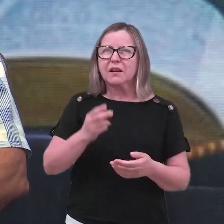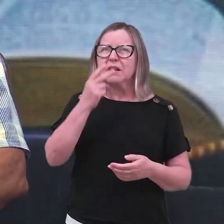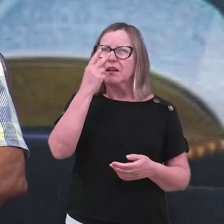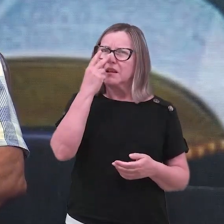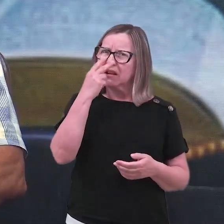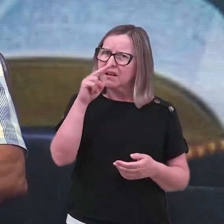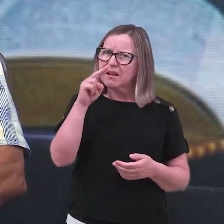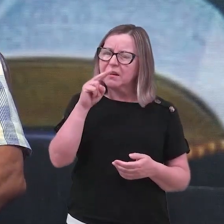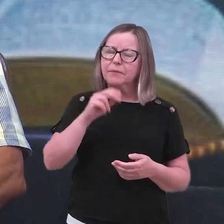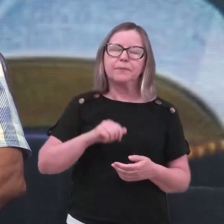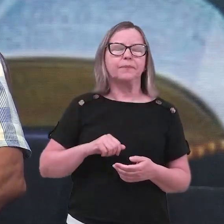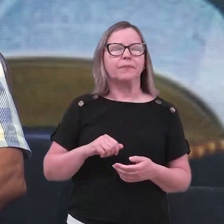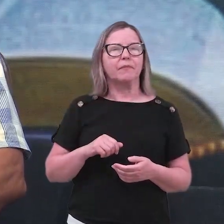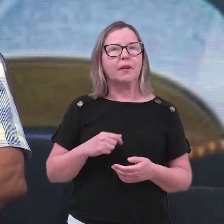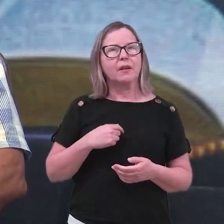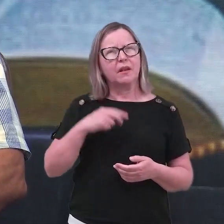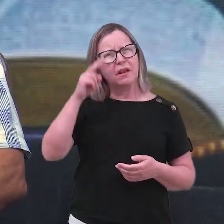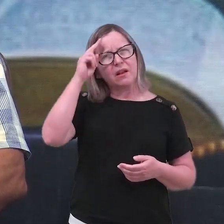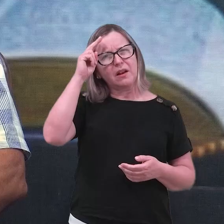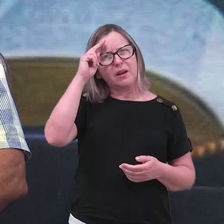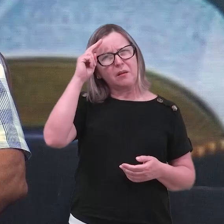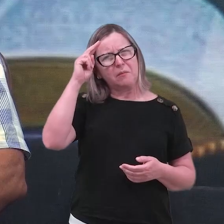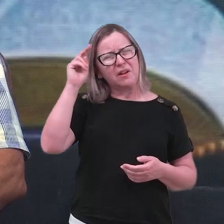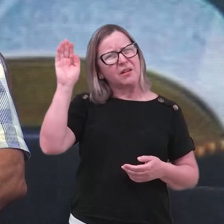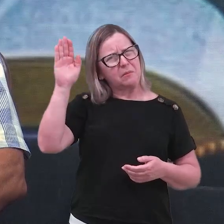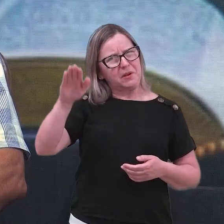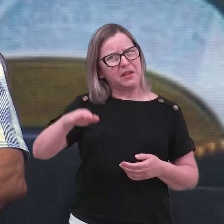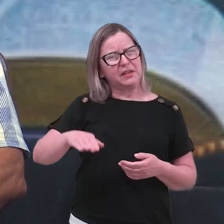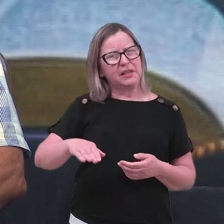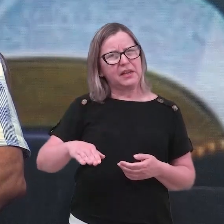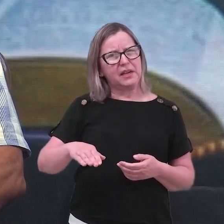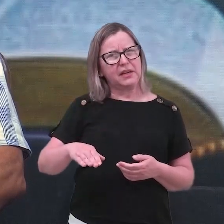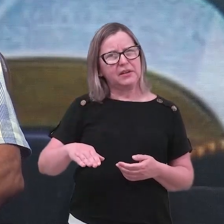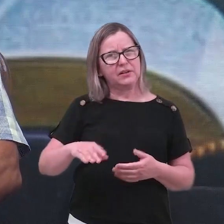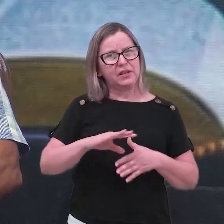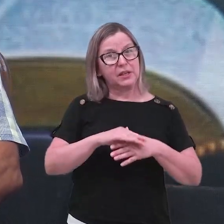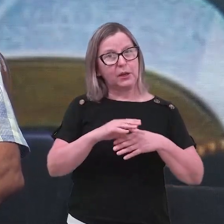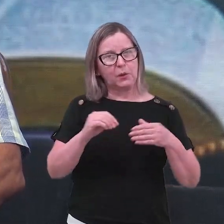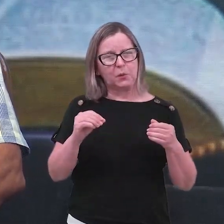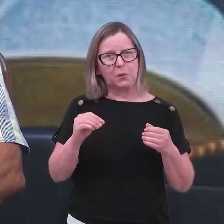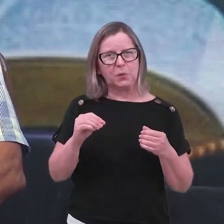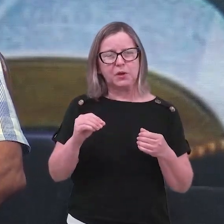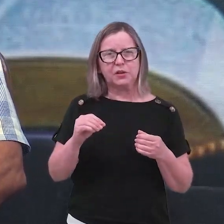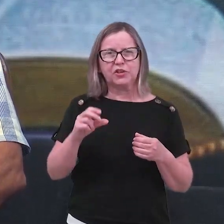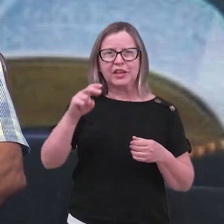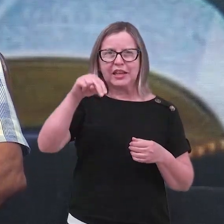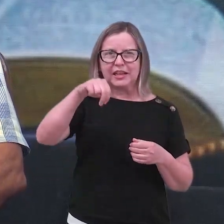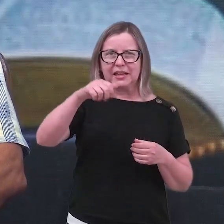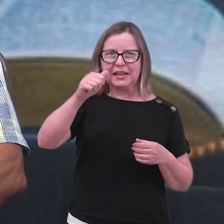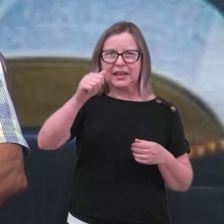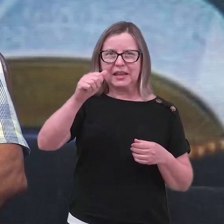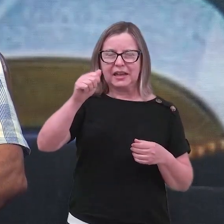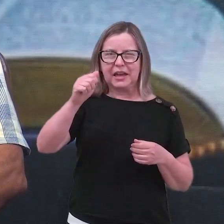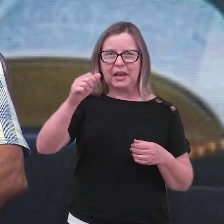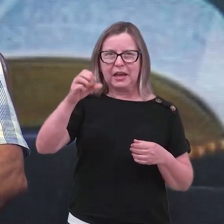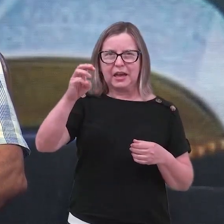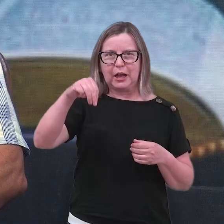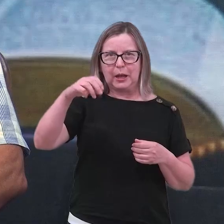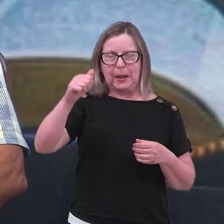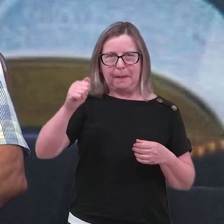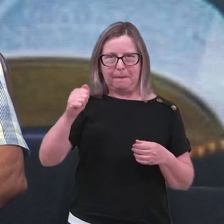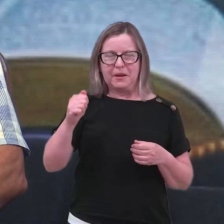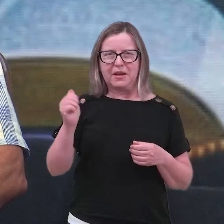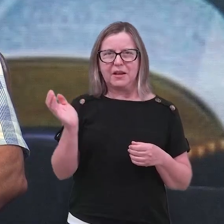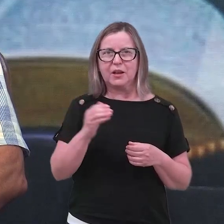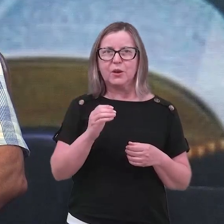lembrando agora à tarde daquela cura de Naamã, sírio. Eu vejo, pastor